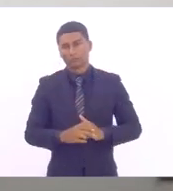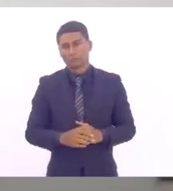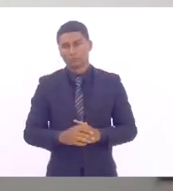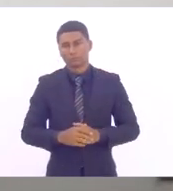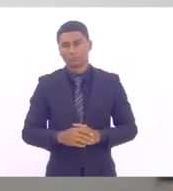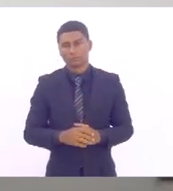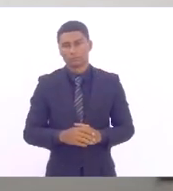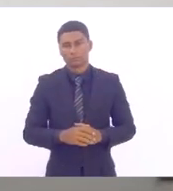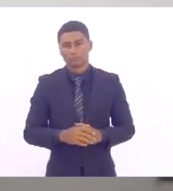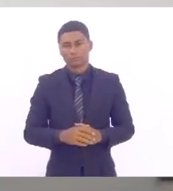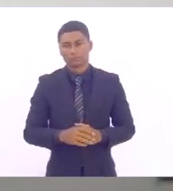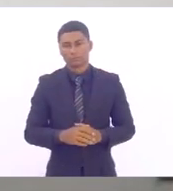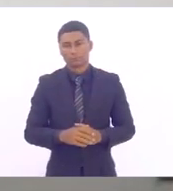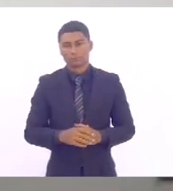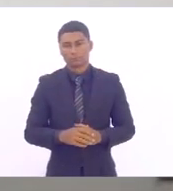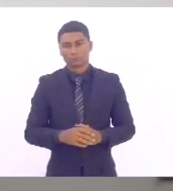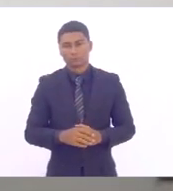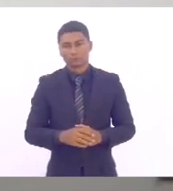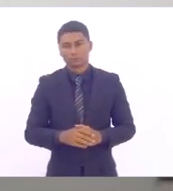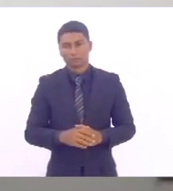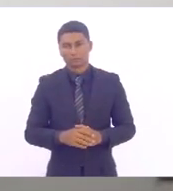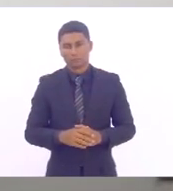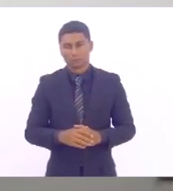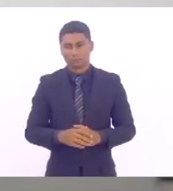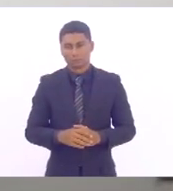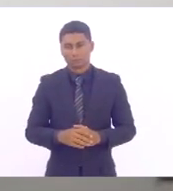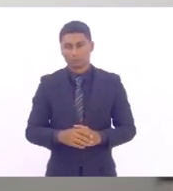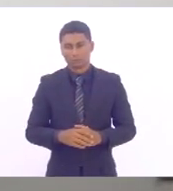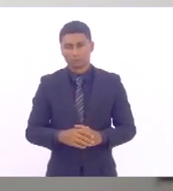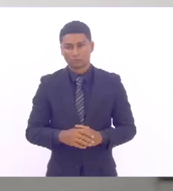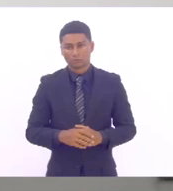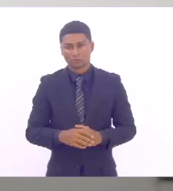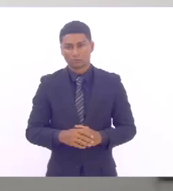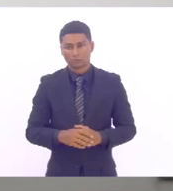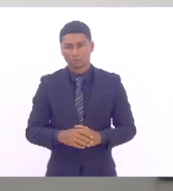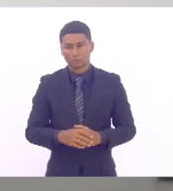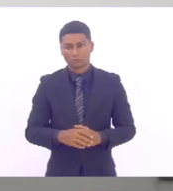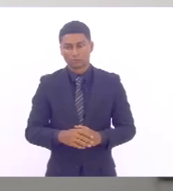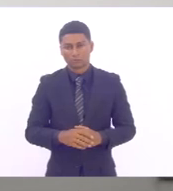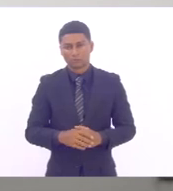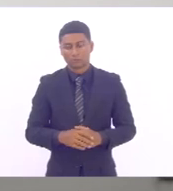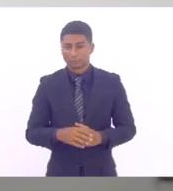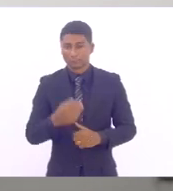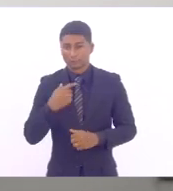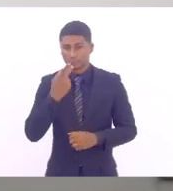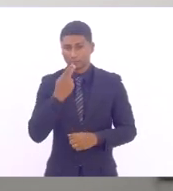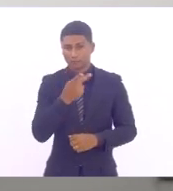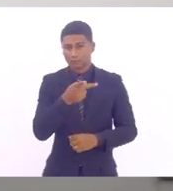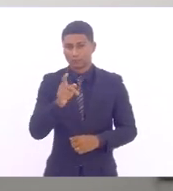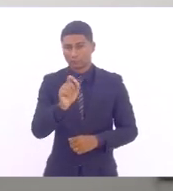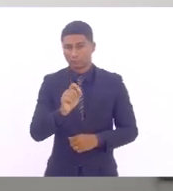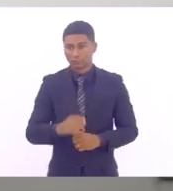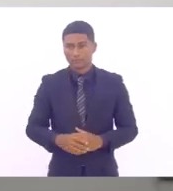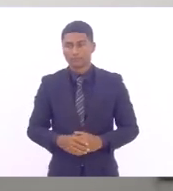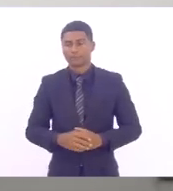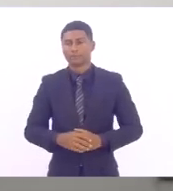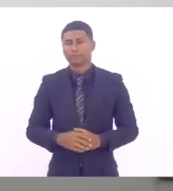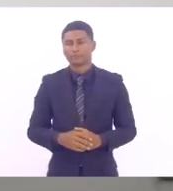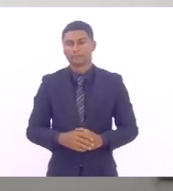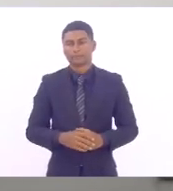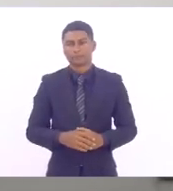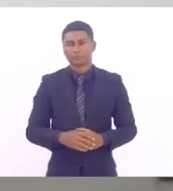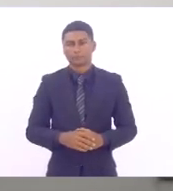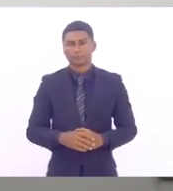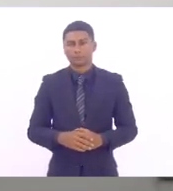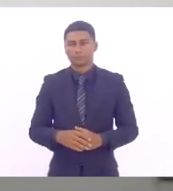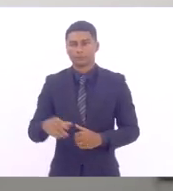me adiantar muito, já não quero ultrapassar meu tempo de 5 minutos, eu já pontuo aqui, alertado pela colocação